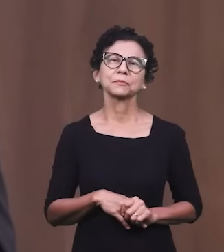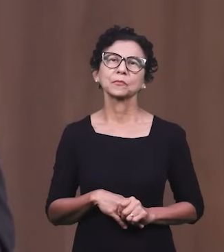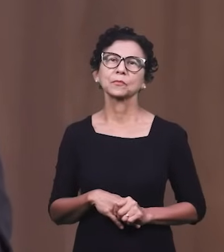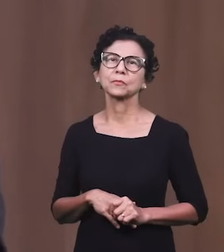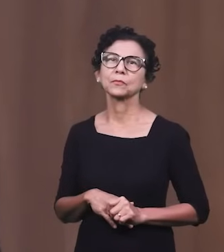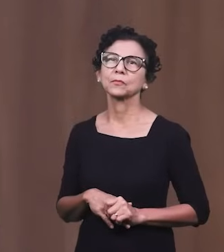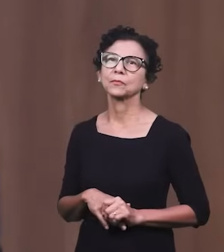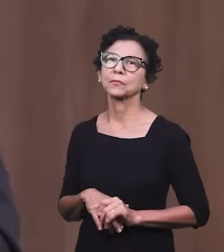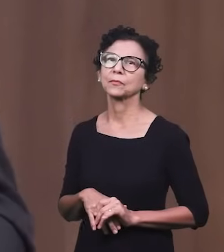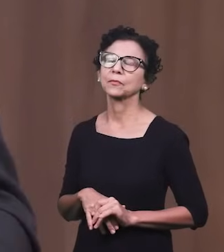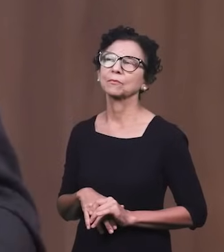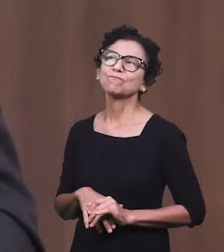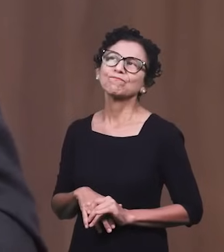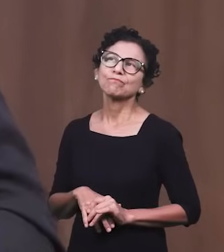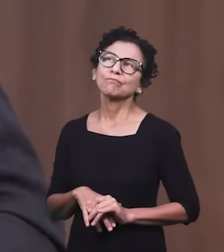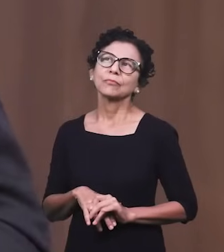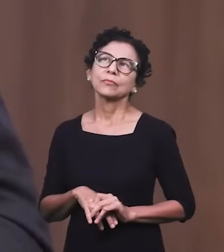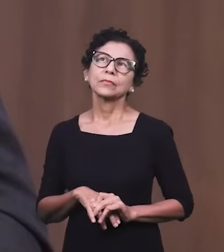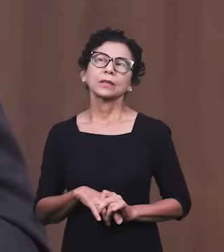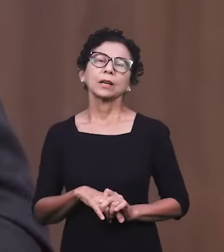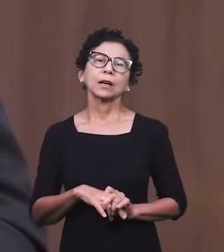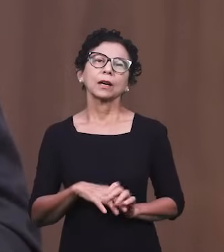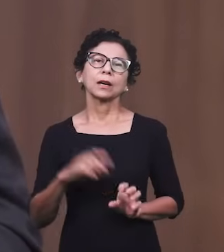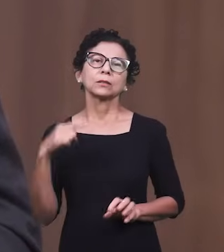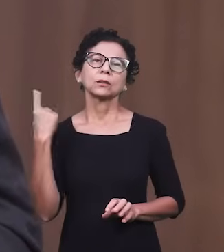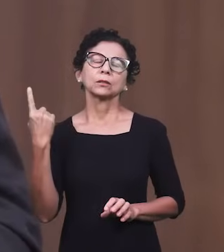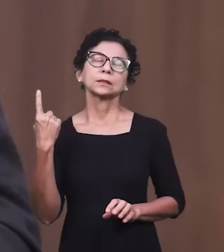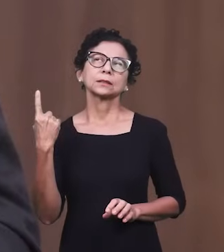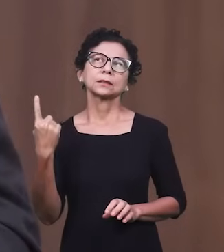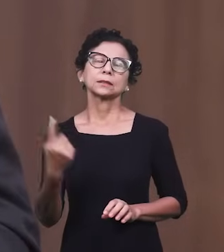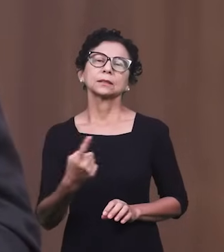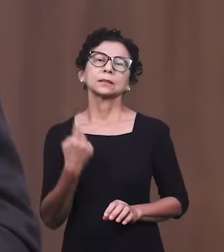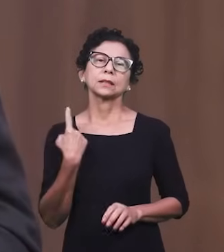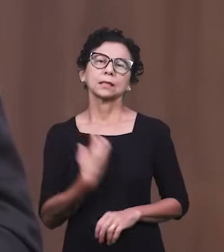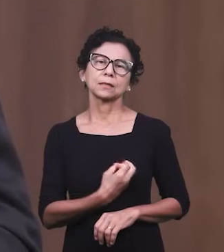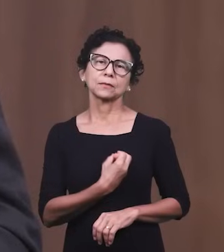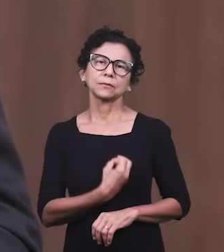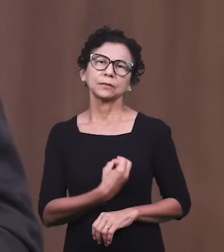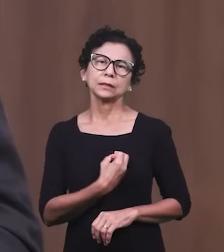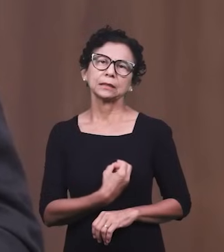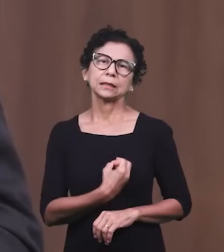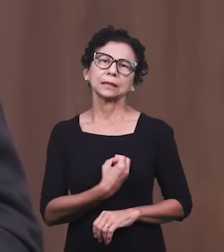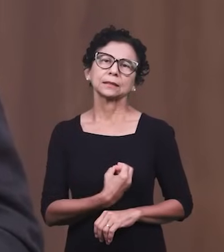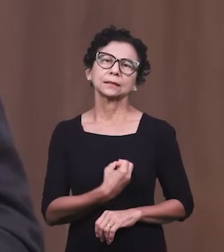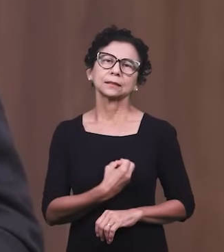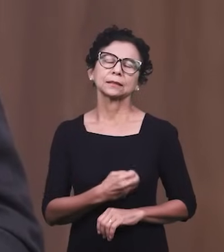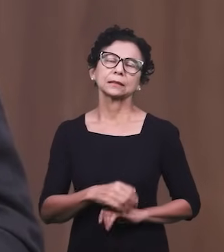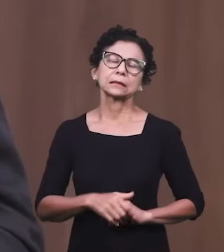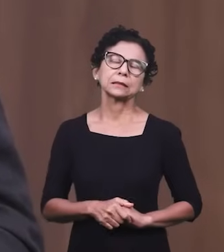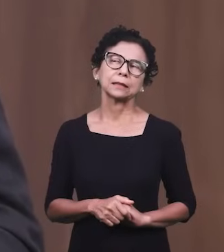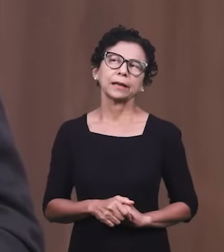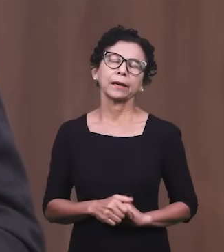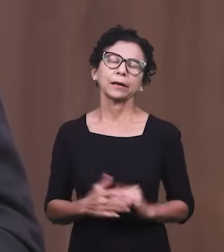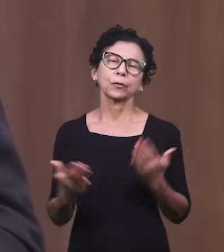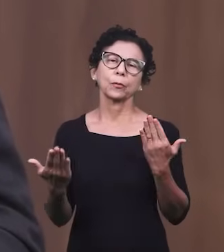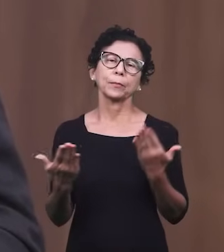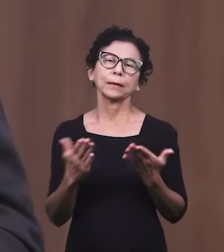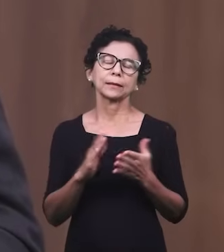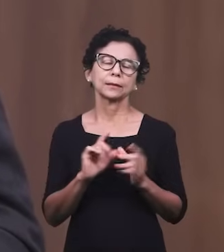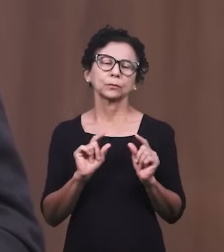deserto então o deserto é um local assim muitas vezes inóspito né calor